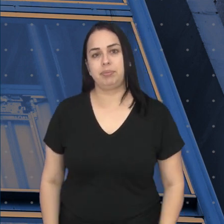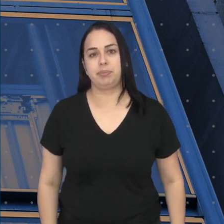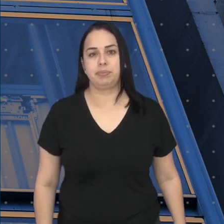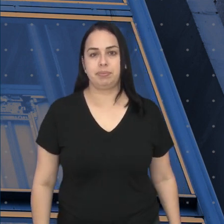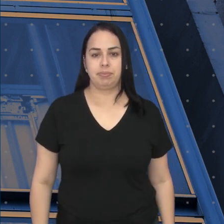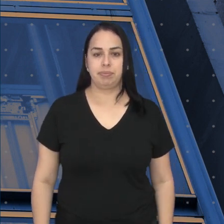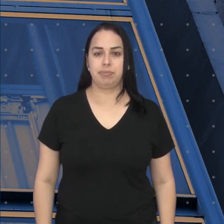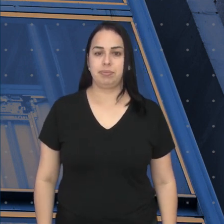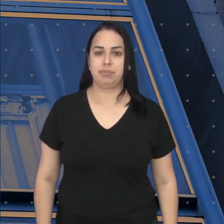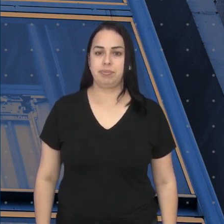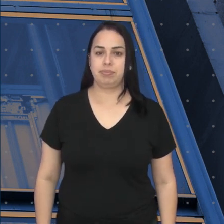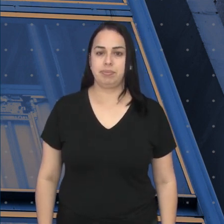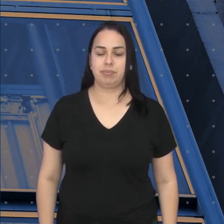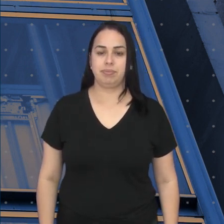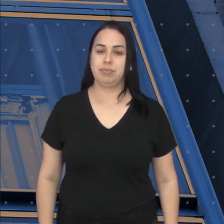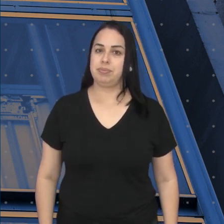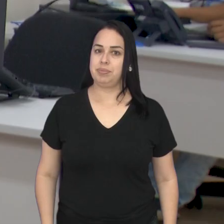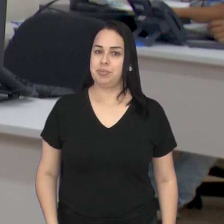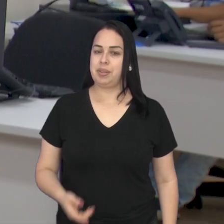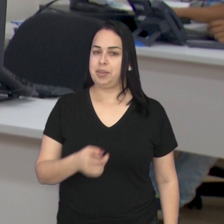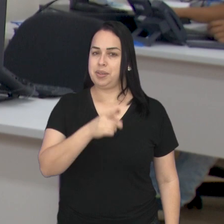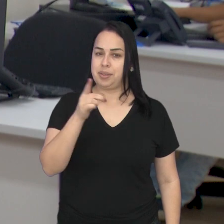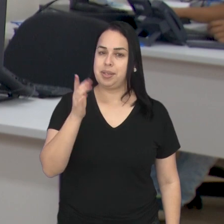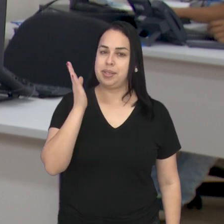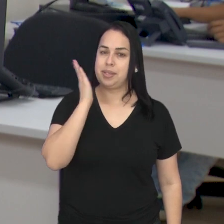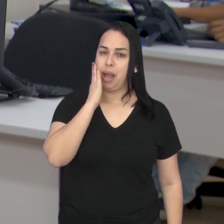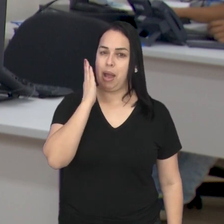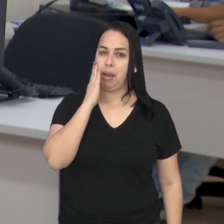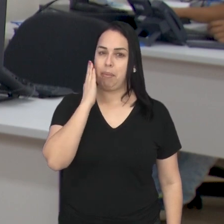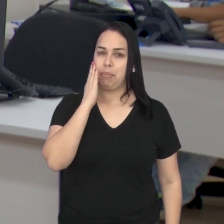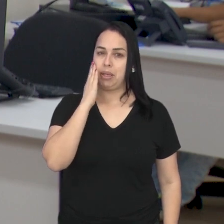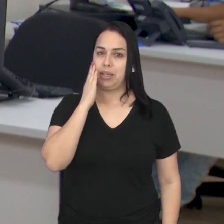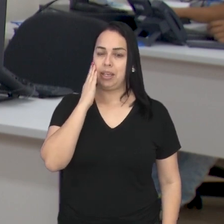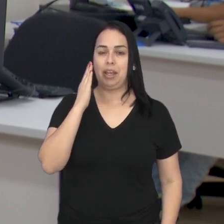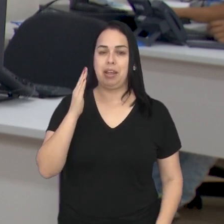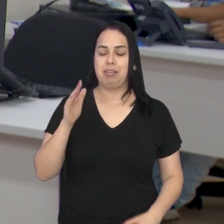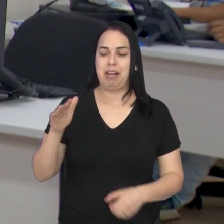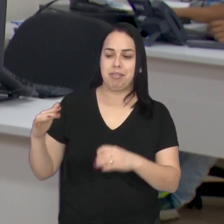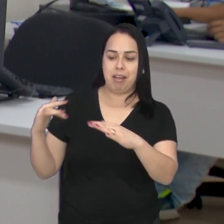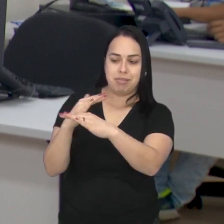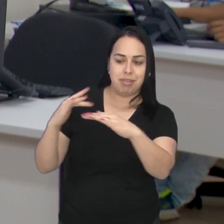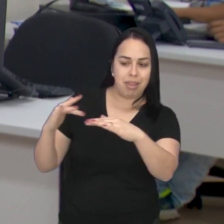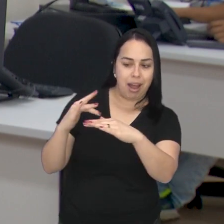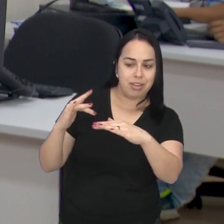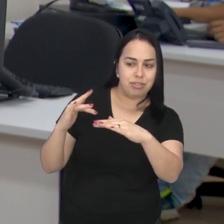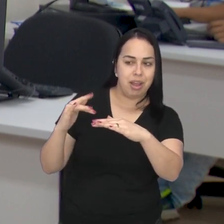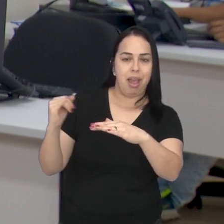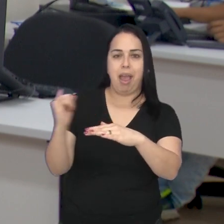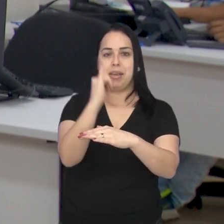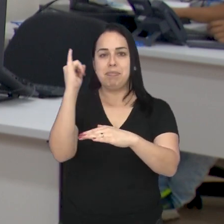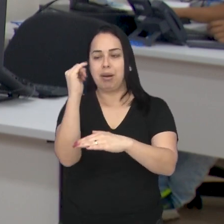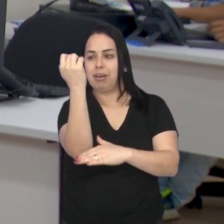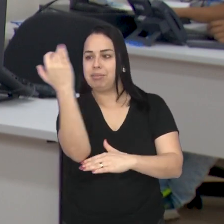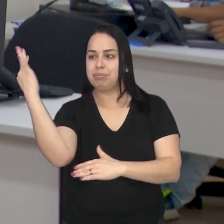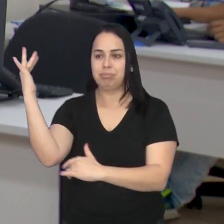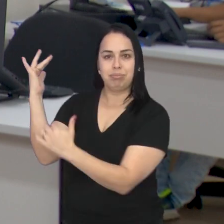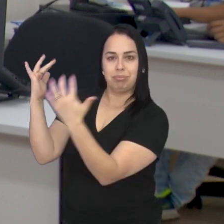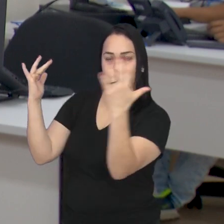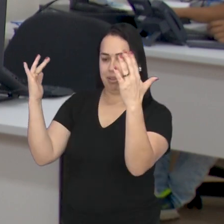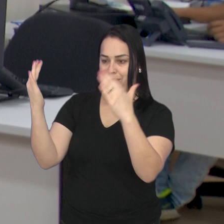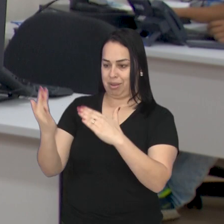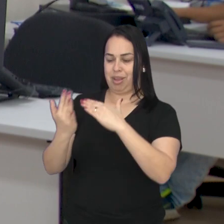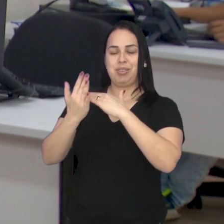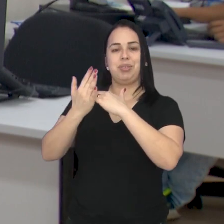no centro. E você sabia que as áreas verdes de uma cidade podem ser fundamentais para a nossa